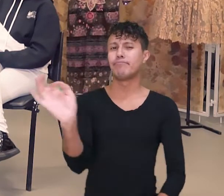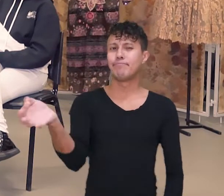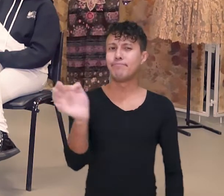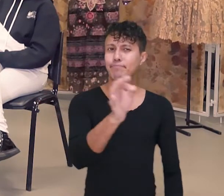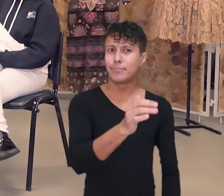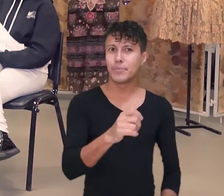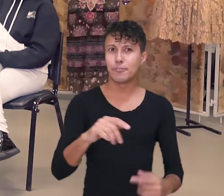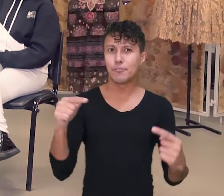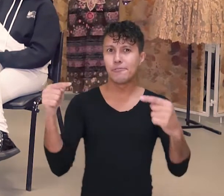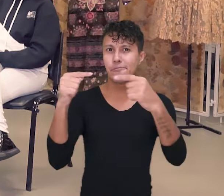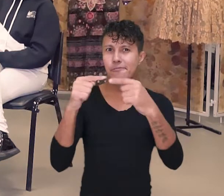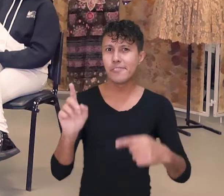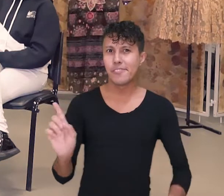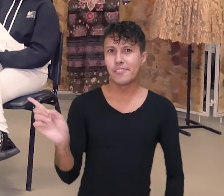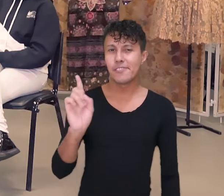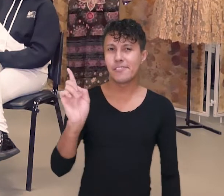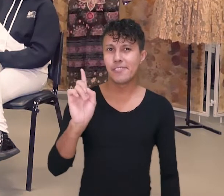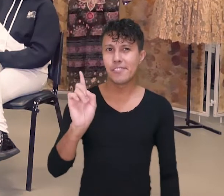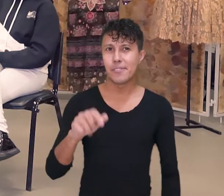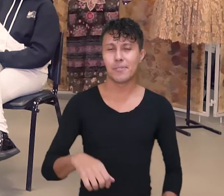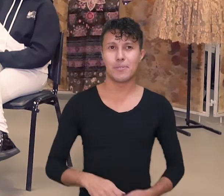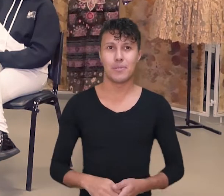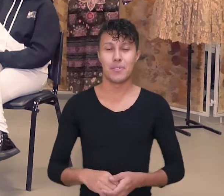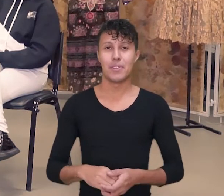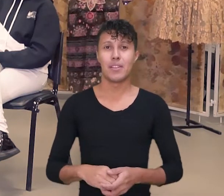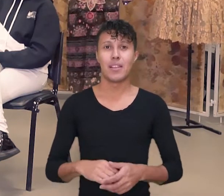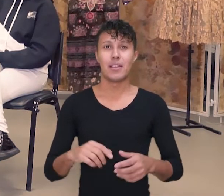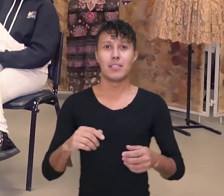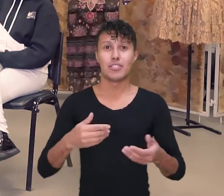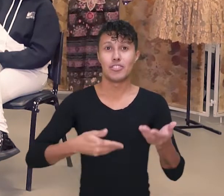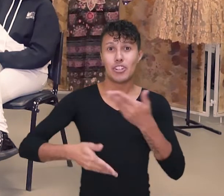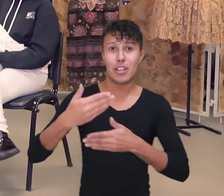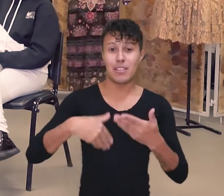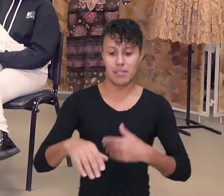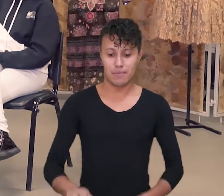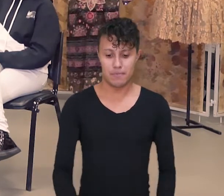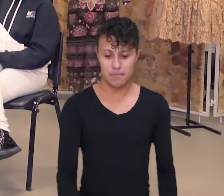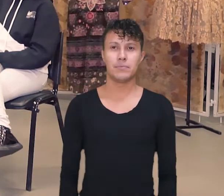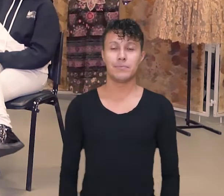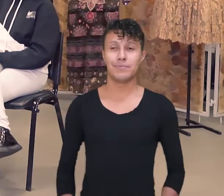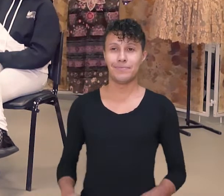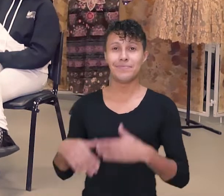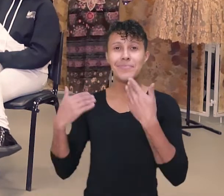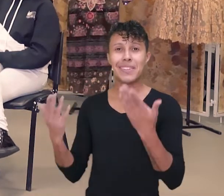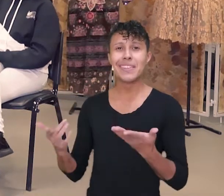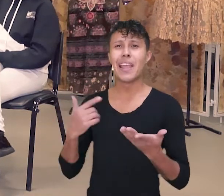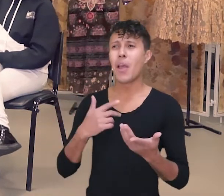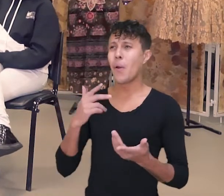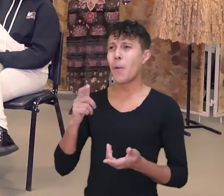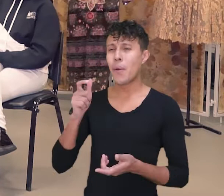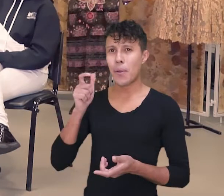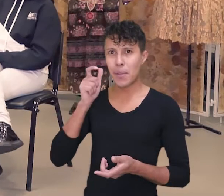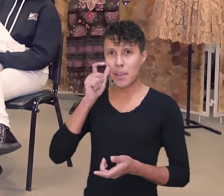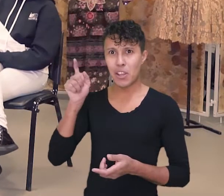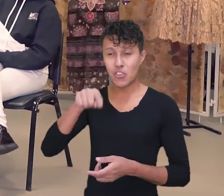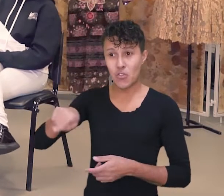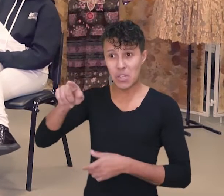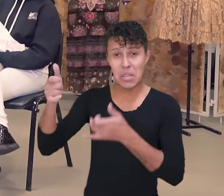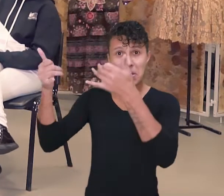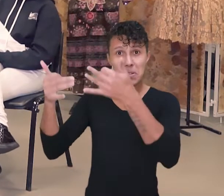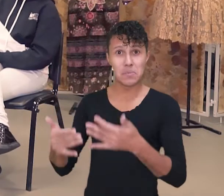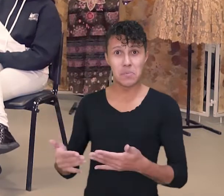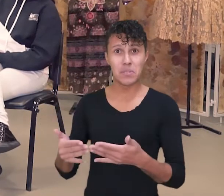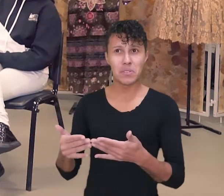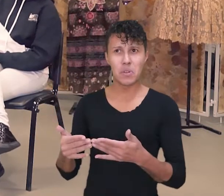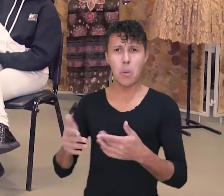não, ou busque dialogar ou não, né? E eu acho que interessante esse lance que você falou